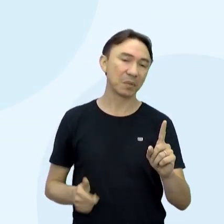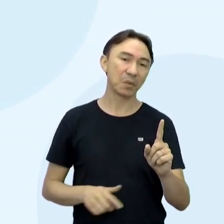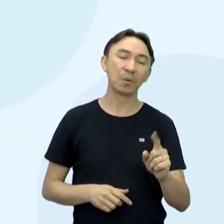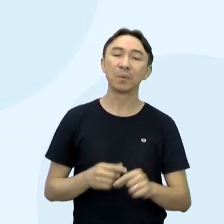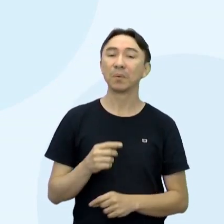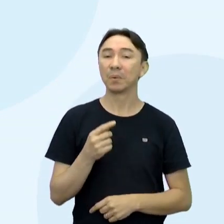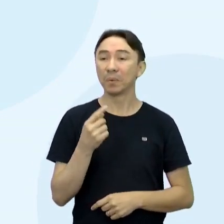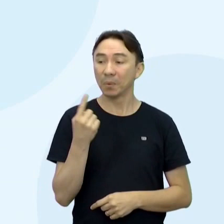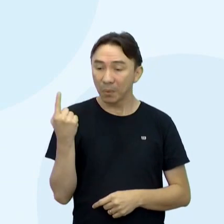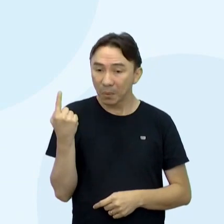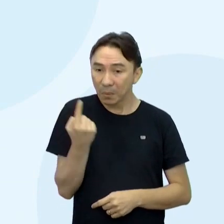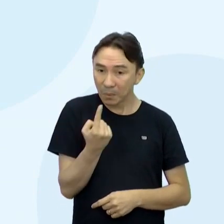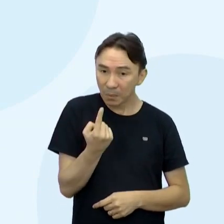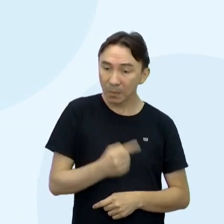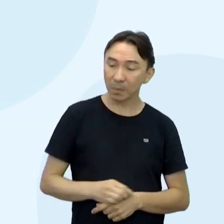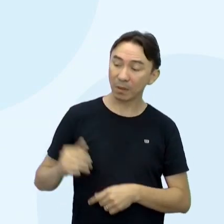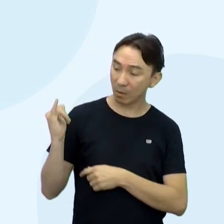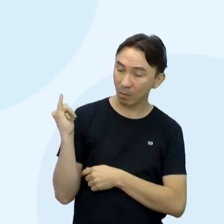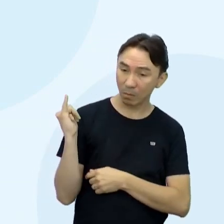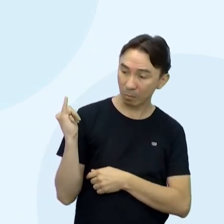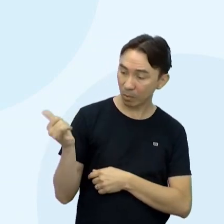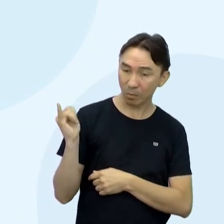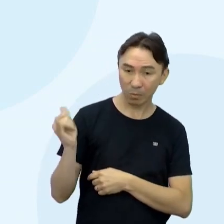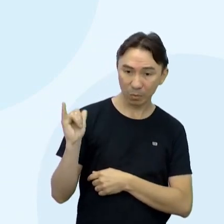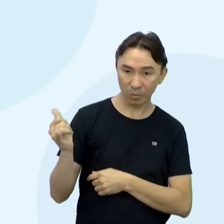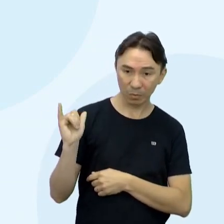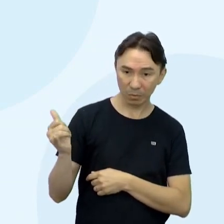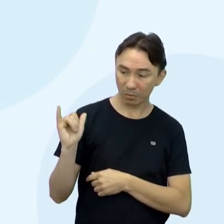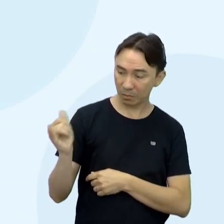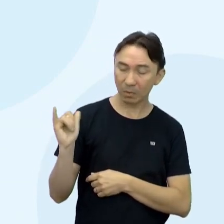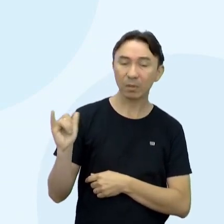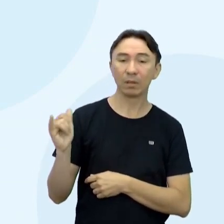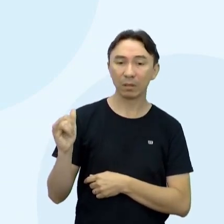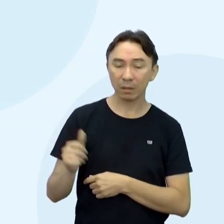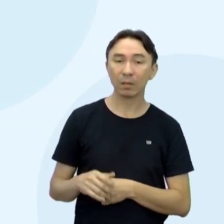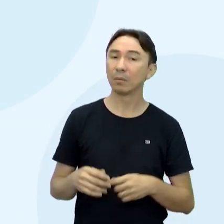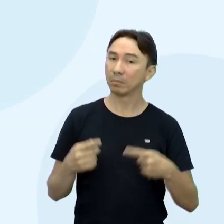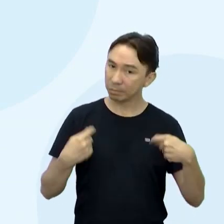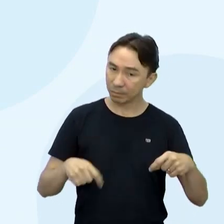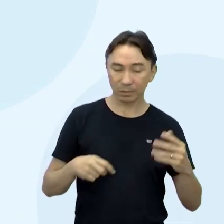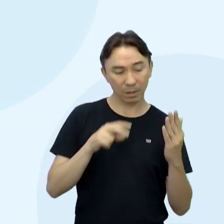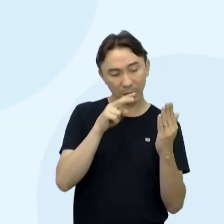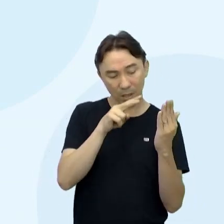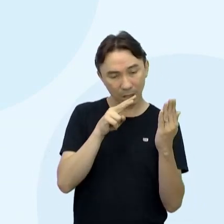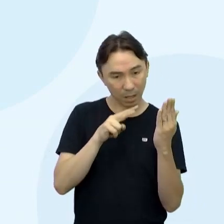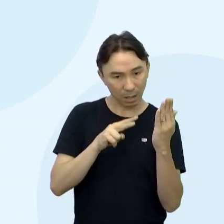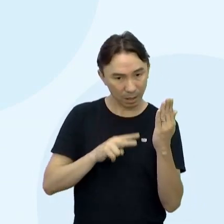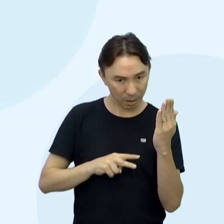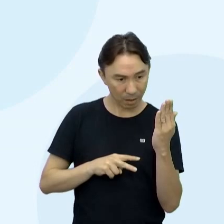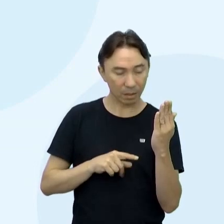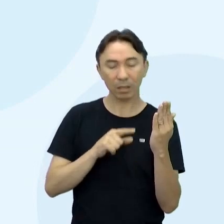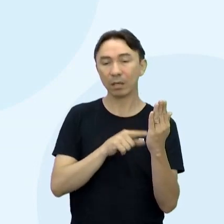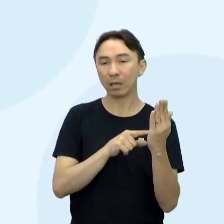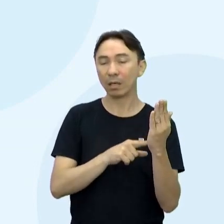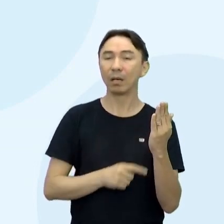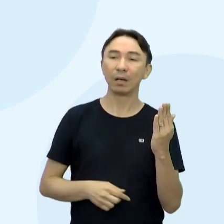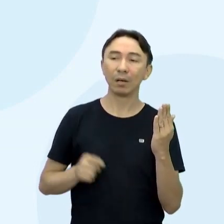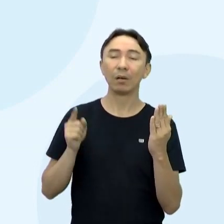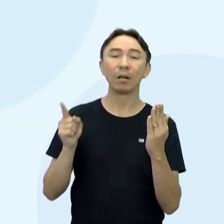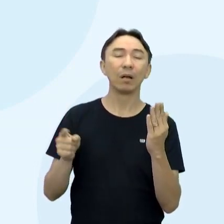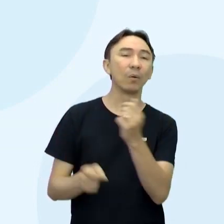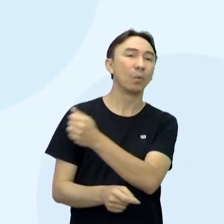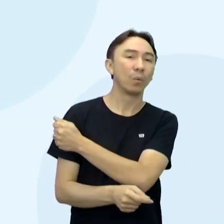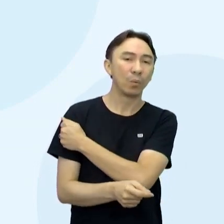conto que tem que ser lido e ele serve de base, por exemplo, para que o aluno